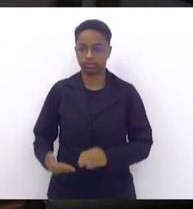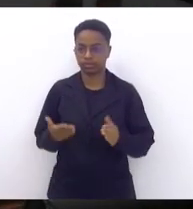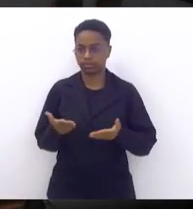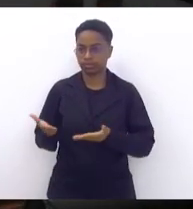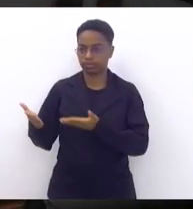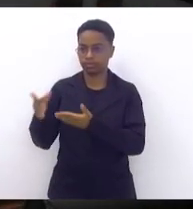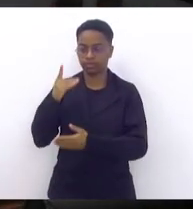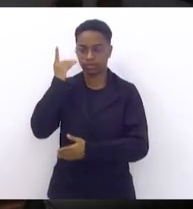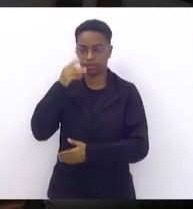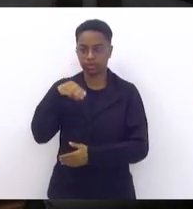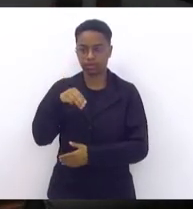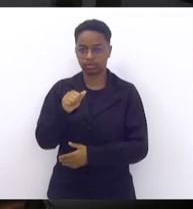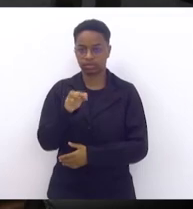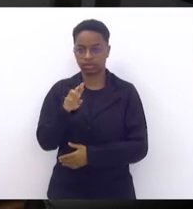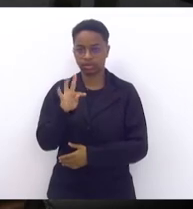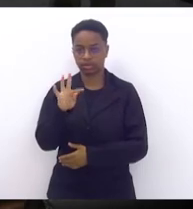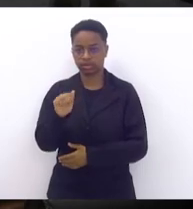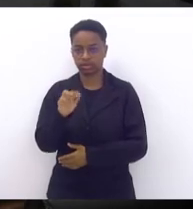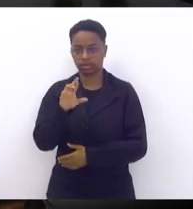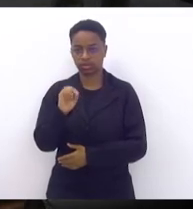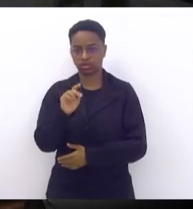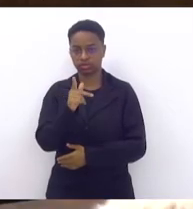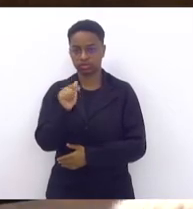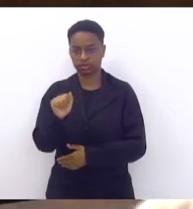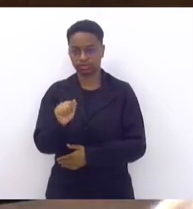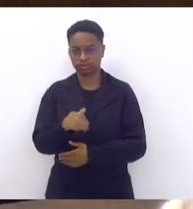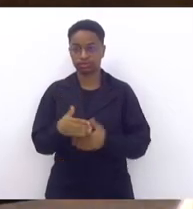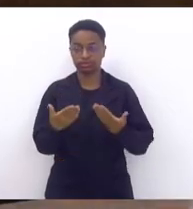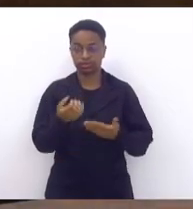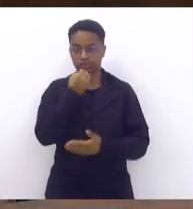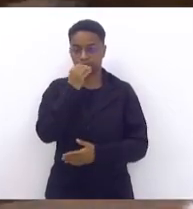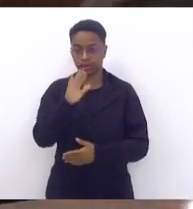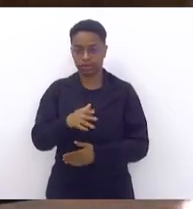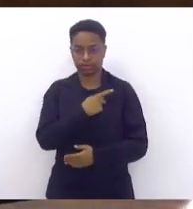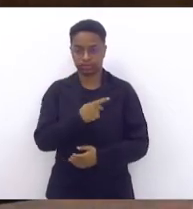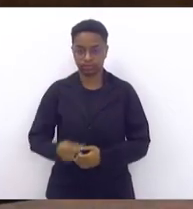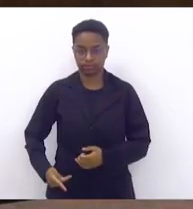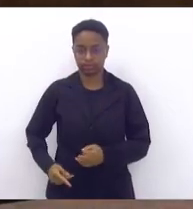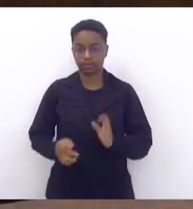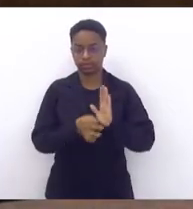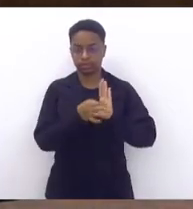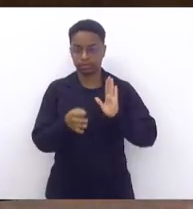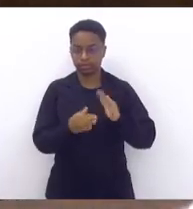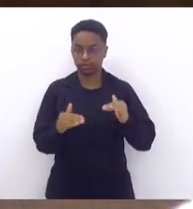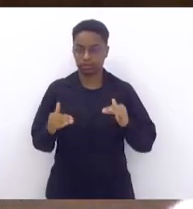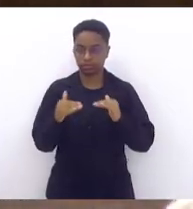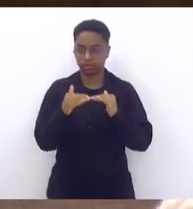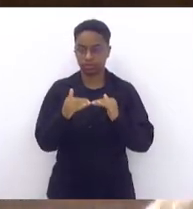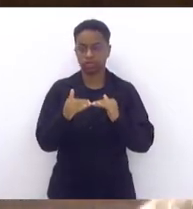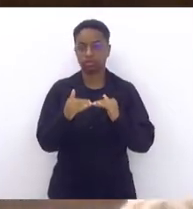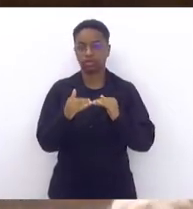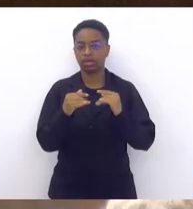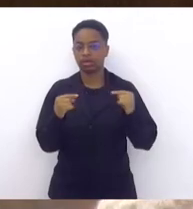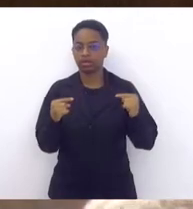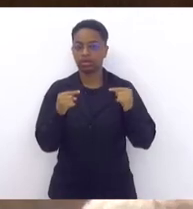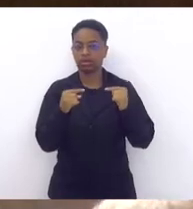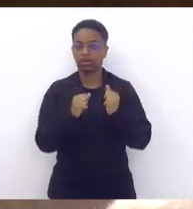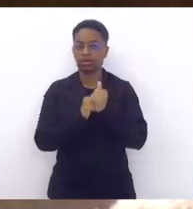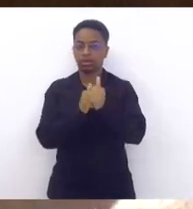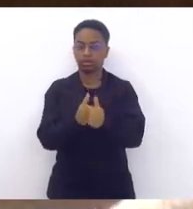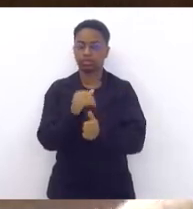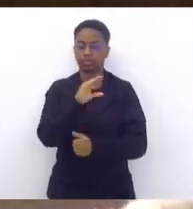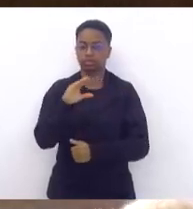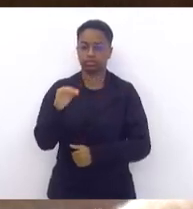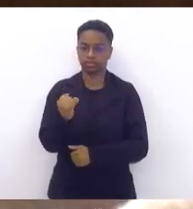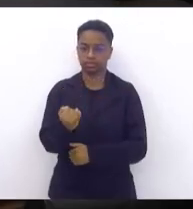musa, deputada Marta Rocha. Presidente, boa tarde. O parecer é favorável nos termos do parecer da CCJ.